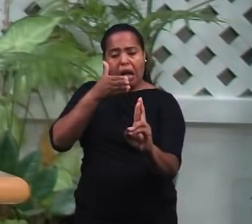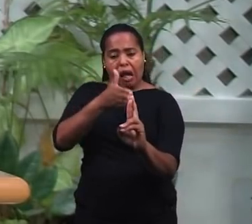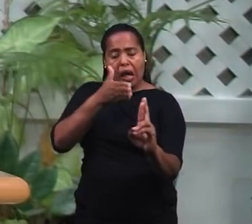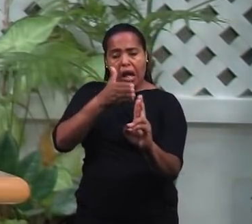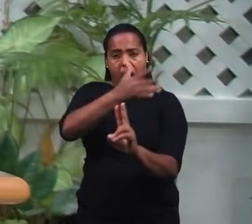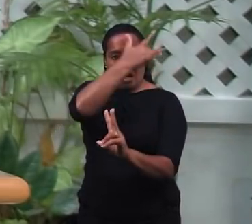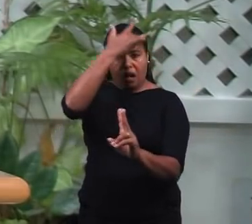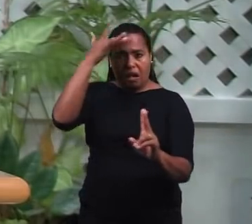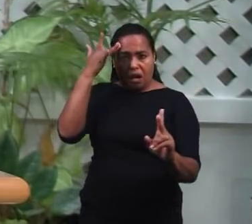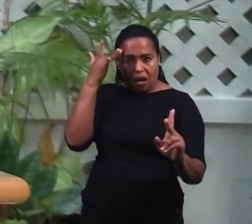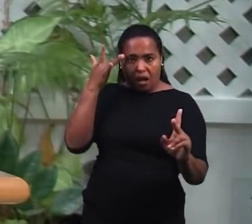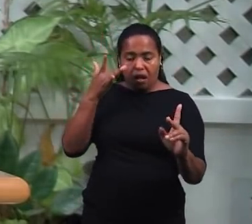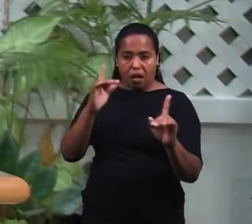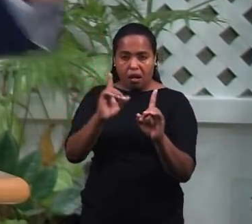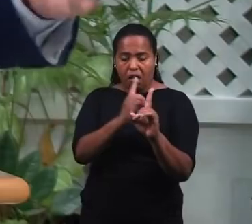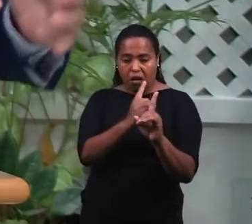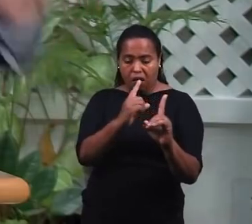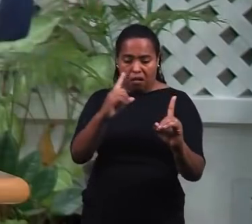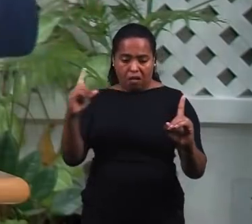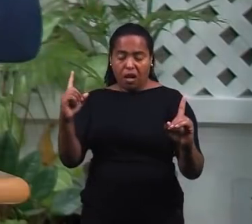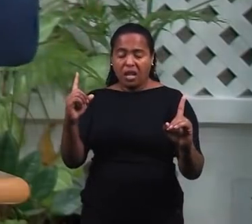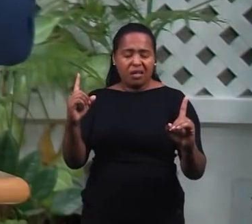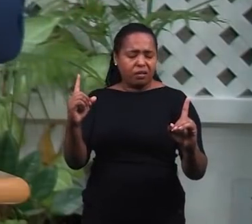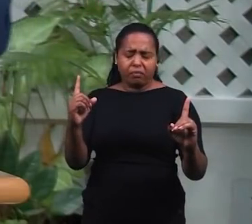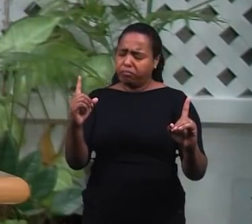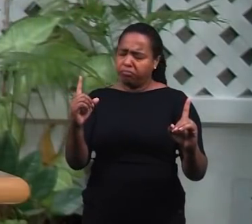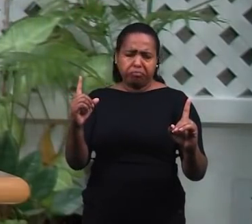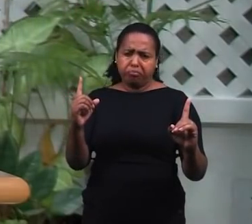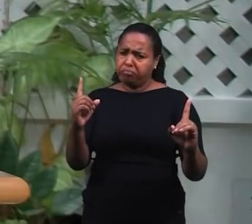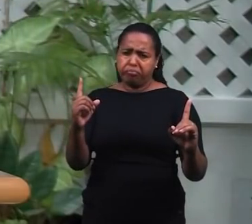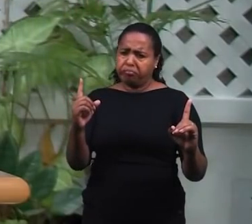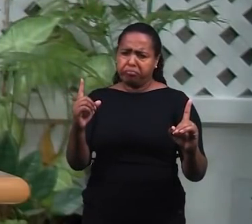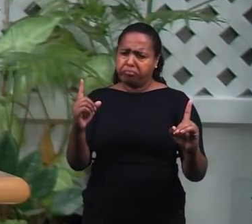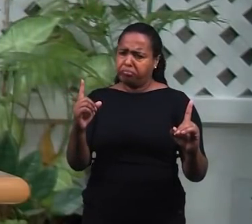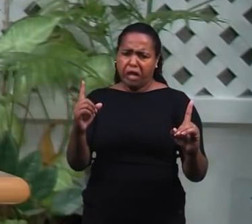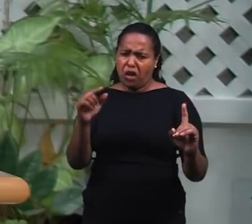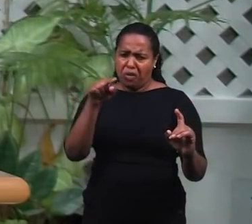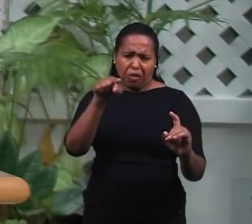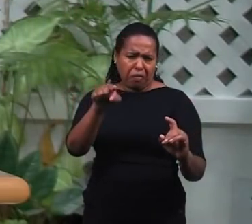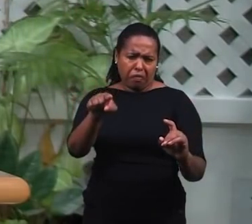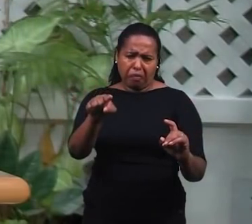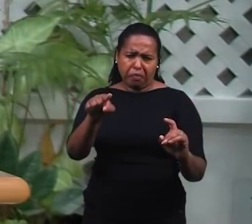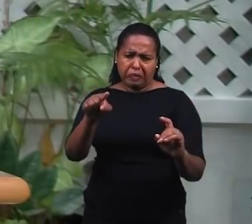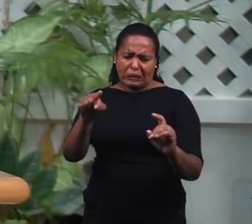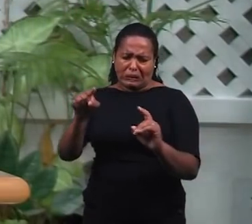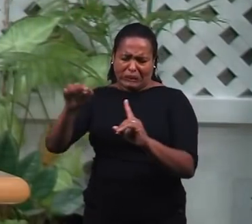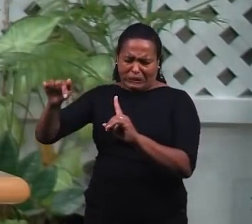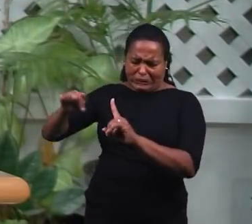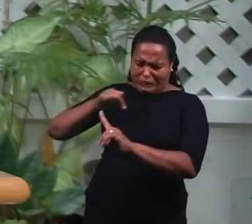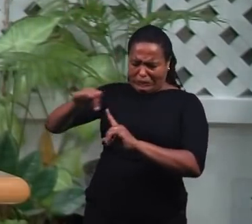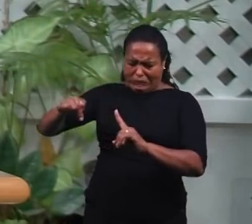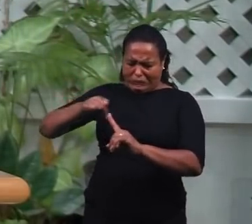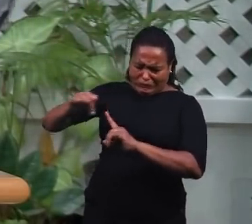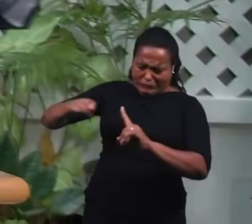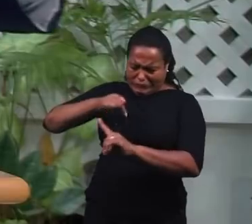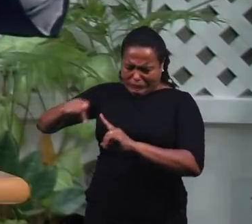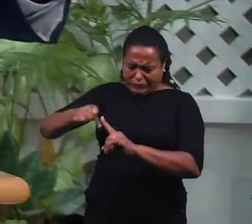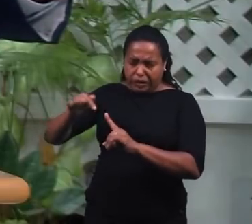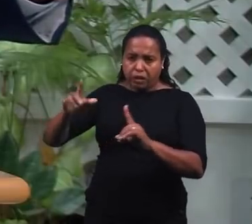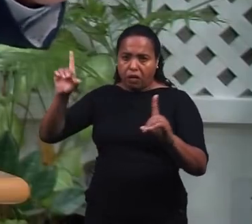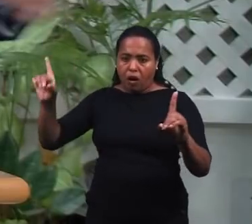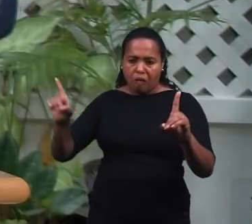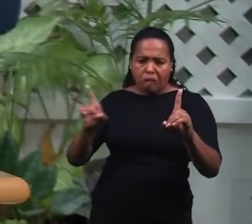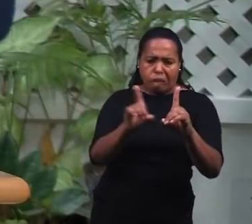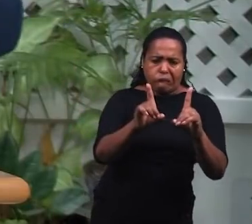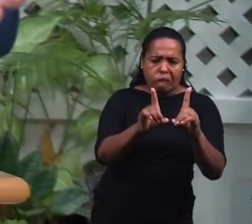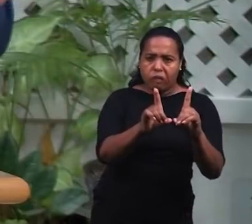às pessoas, para você estar junto das pessoas, não é um obstáculo. Você não é tão santo que não pode estar com as